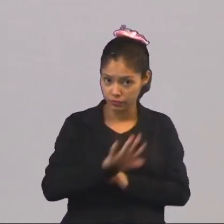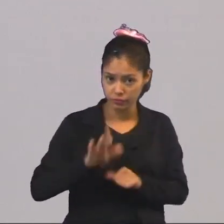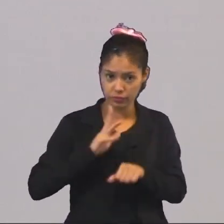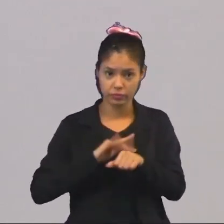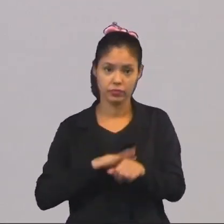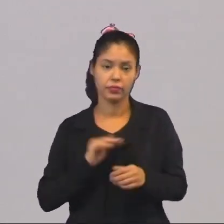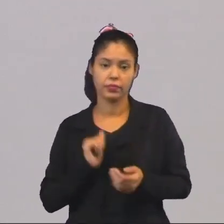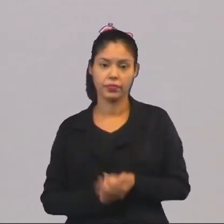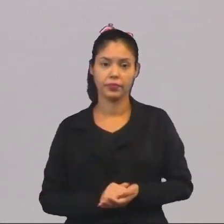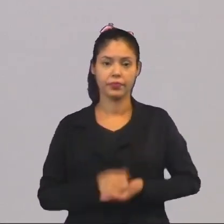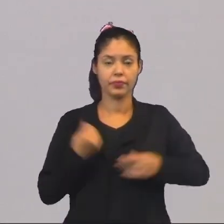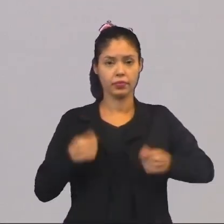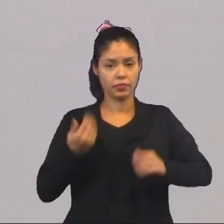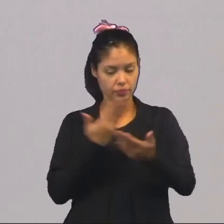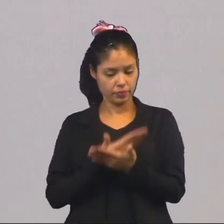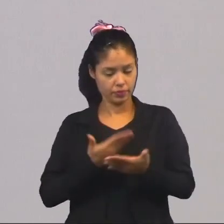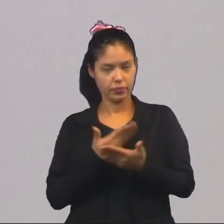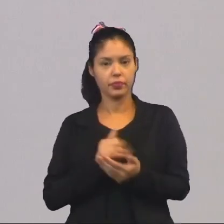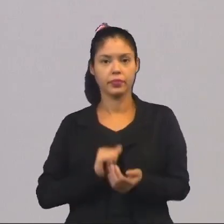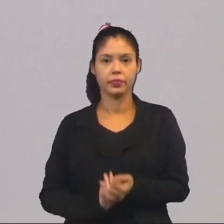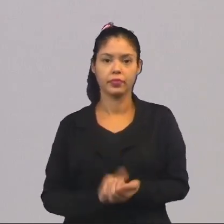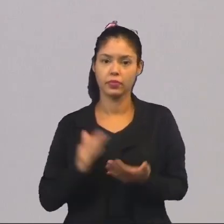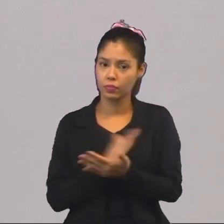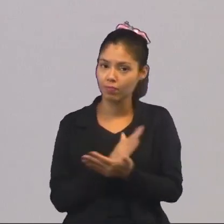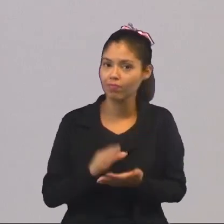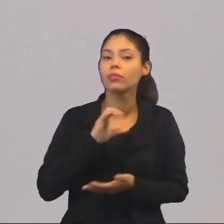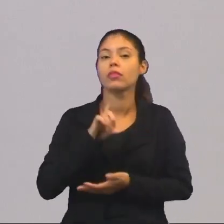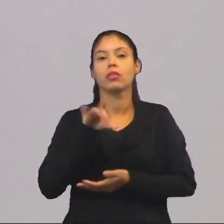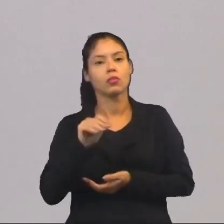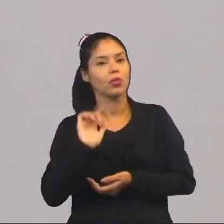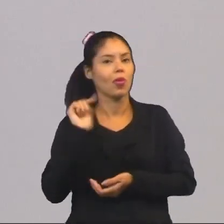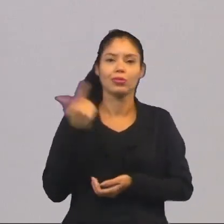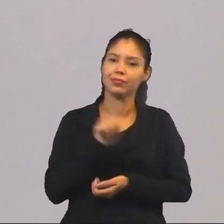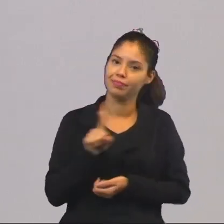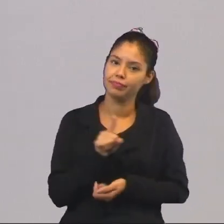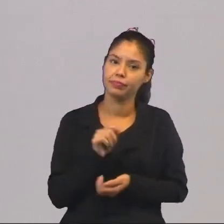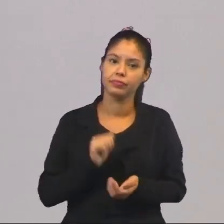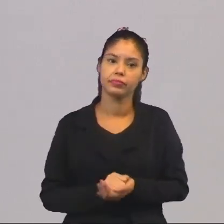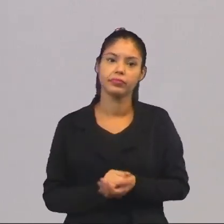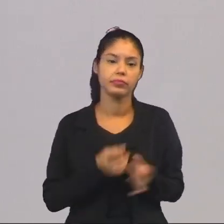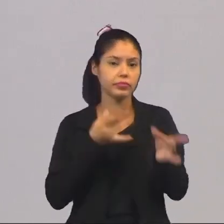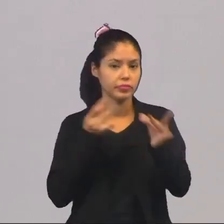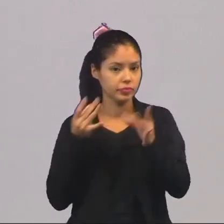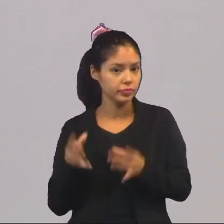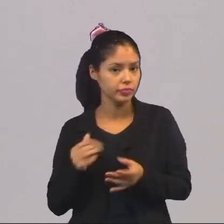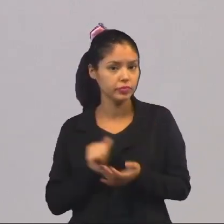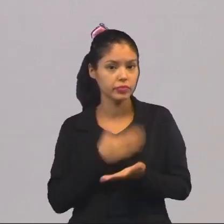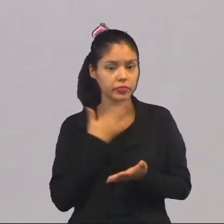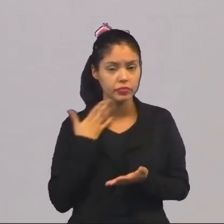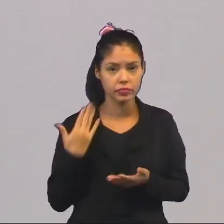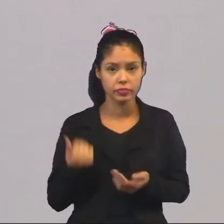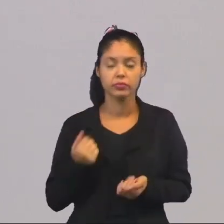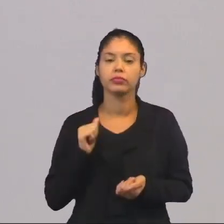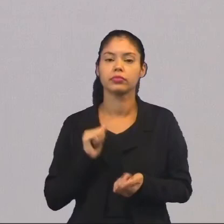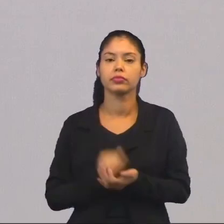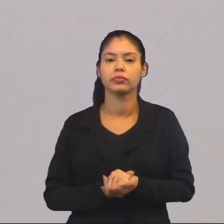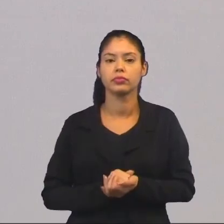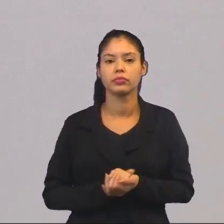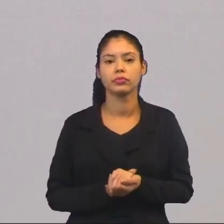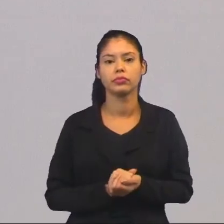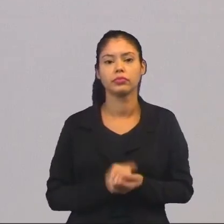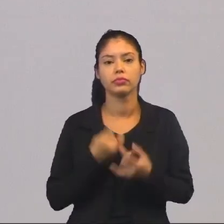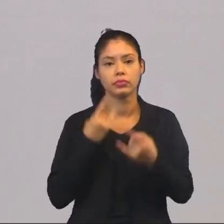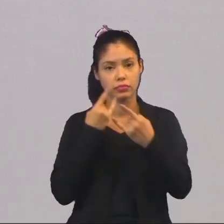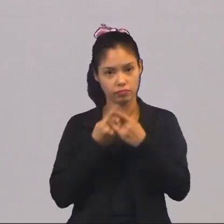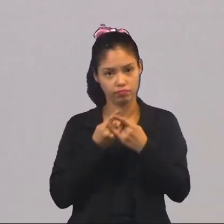essas doenças, né, ela tem um tratamento. Algumas têm cura e outras não. Fica a dica aí que a melhor solução é